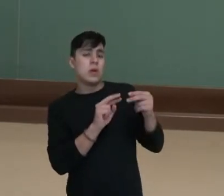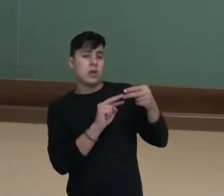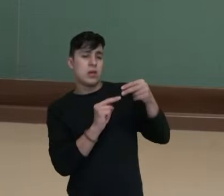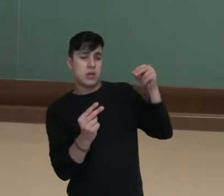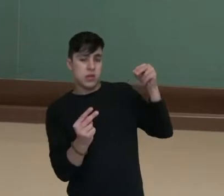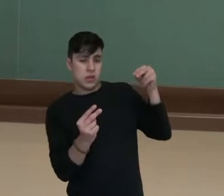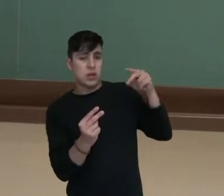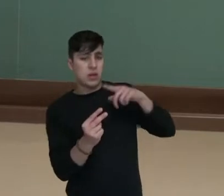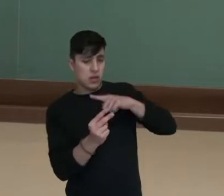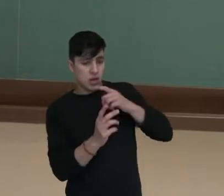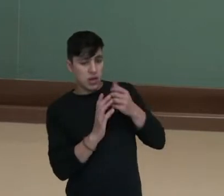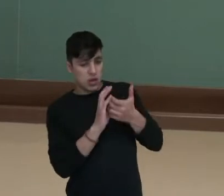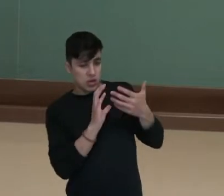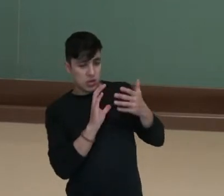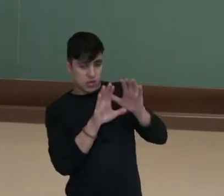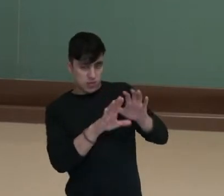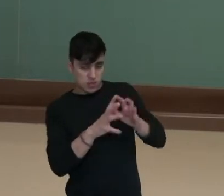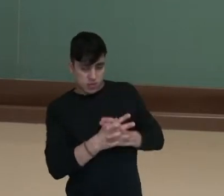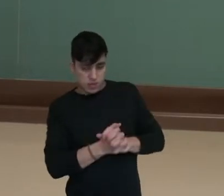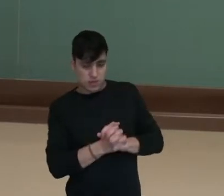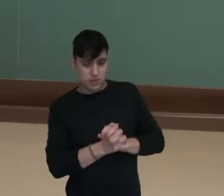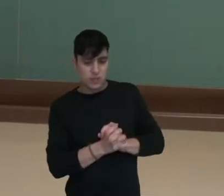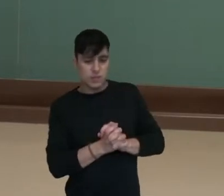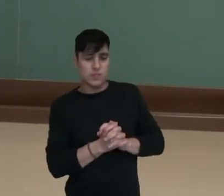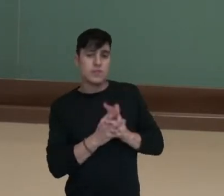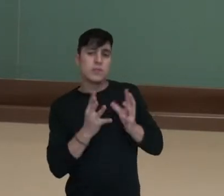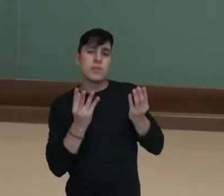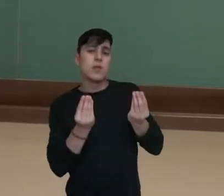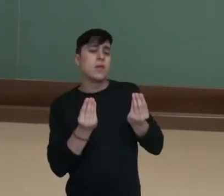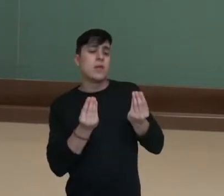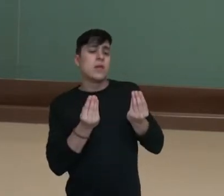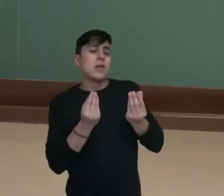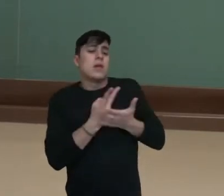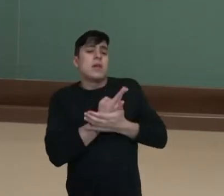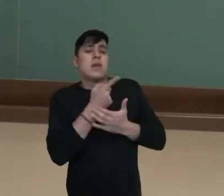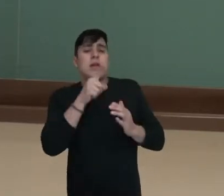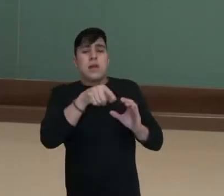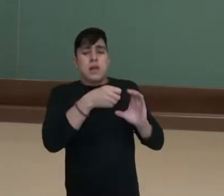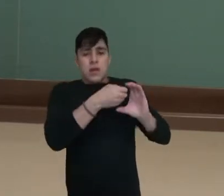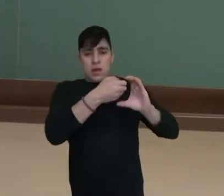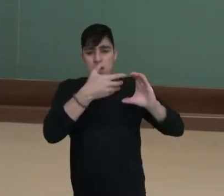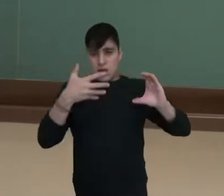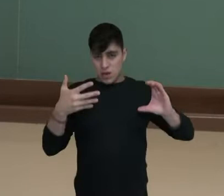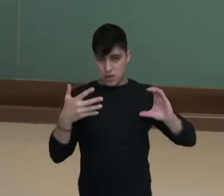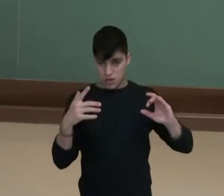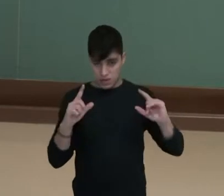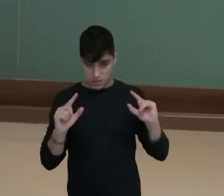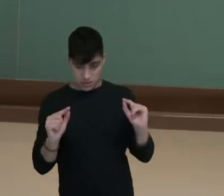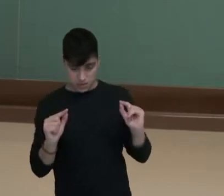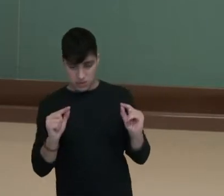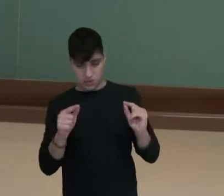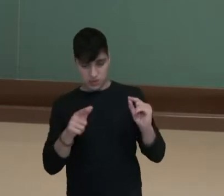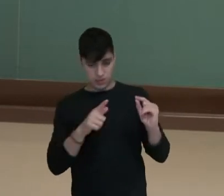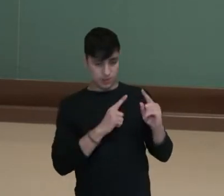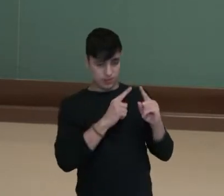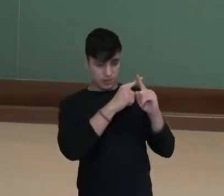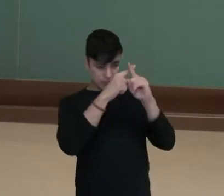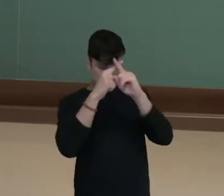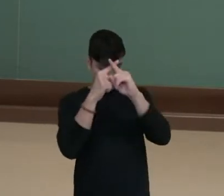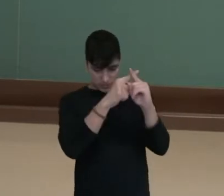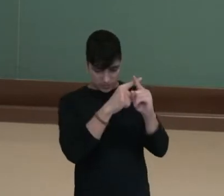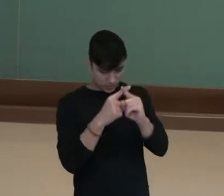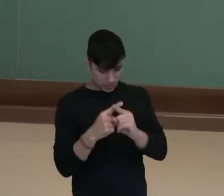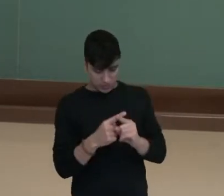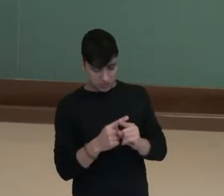uma característica. Para ele dar essa característica, ele vai olhar o cromossomo, vai olhar esse gene e vai fazer